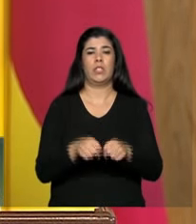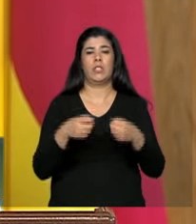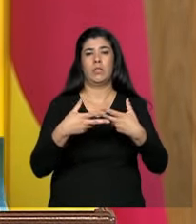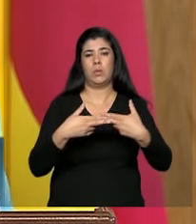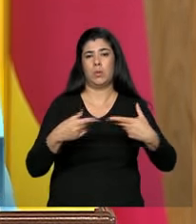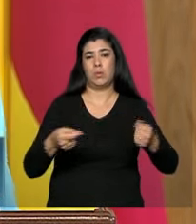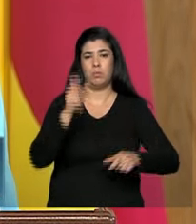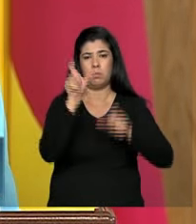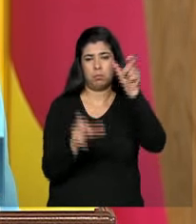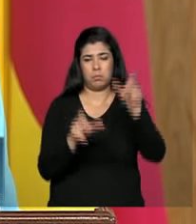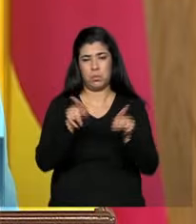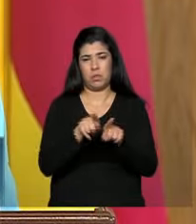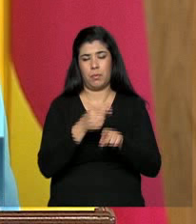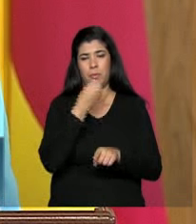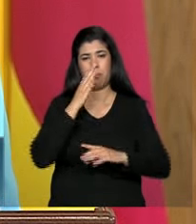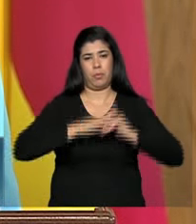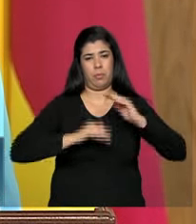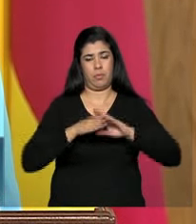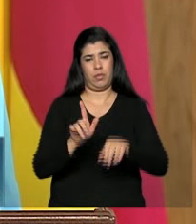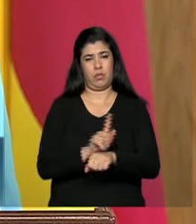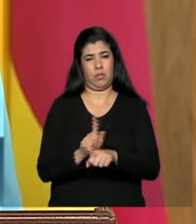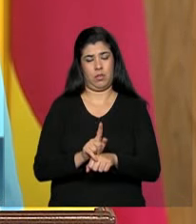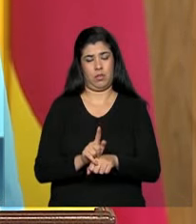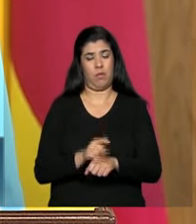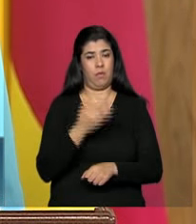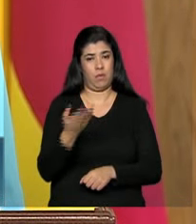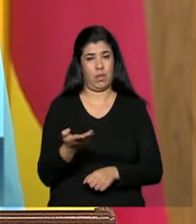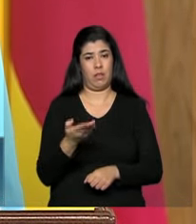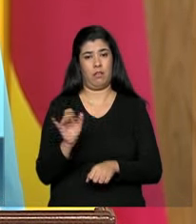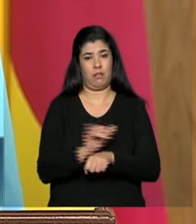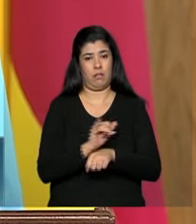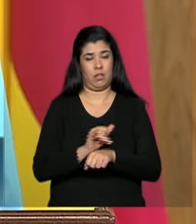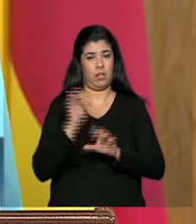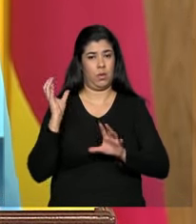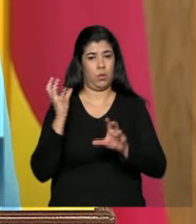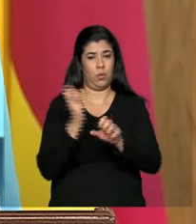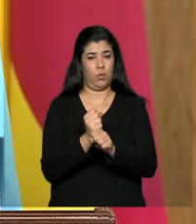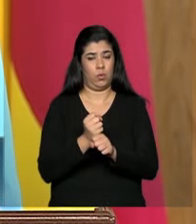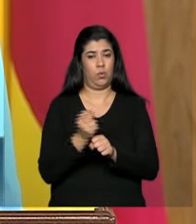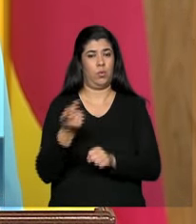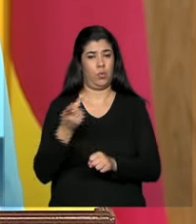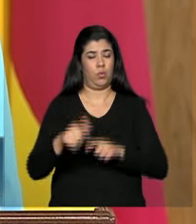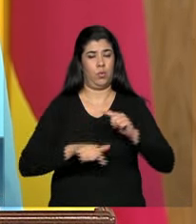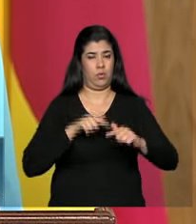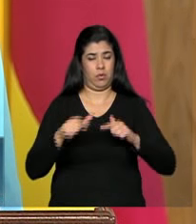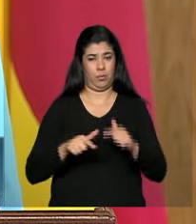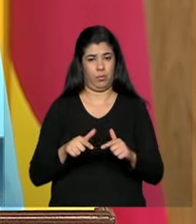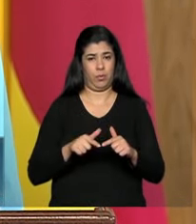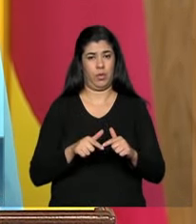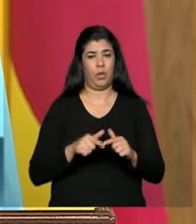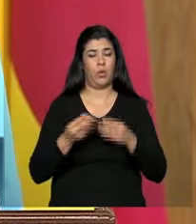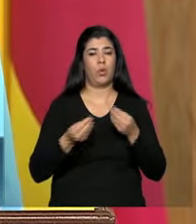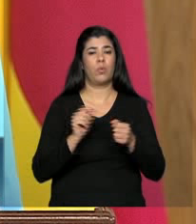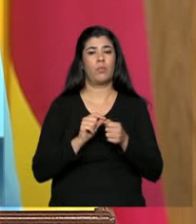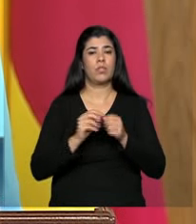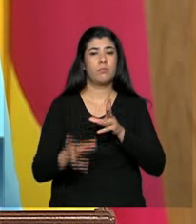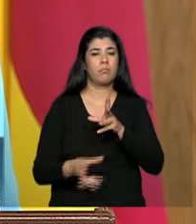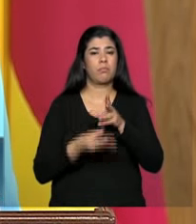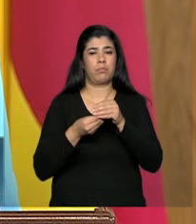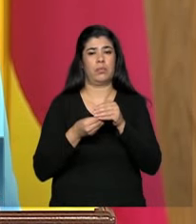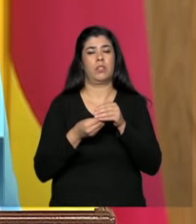boas práticas de gestão. A essas medidas soma-se o trabalho conjunto pela implementação